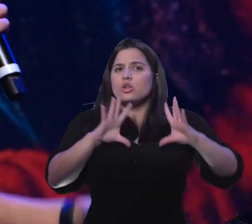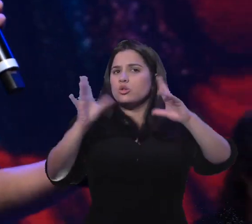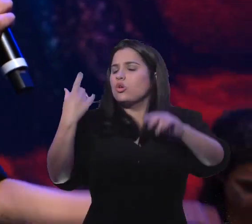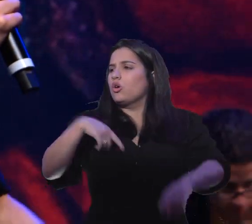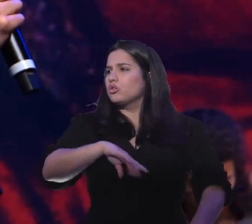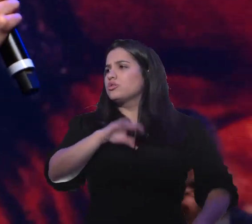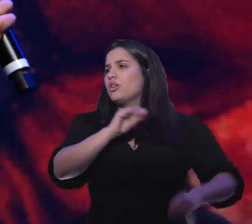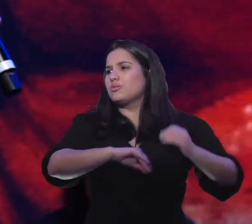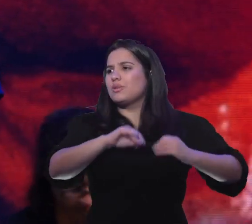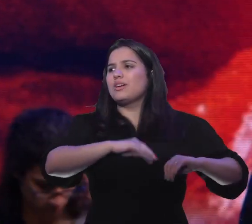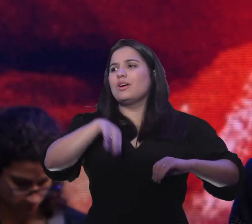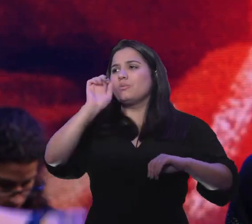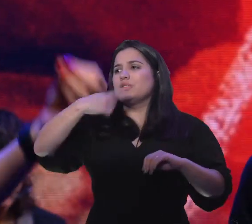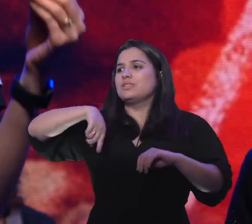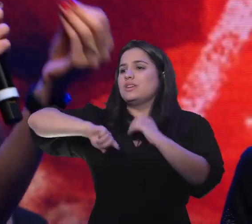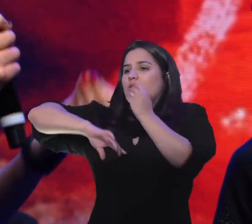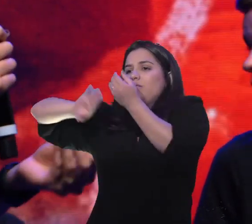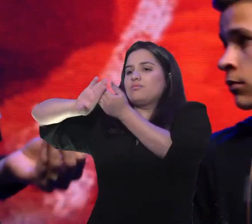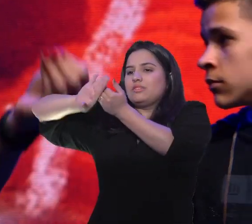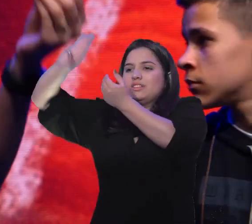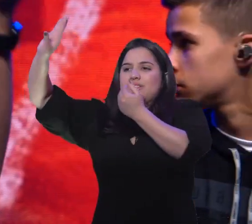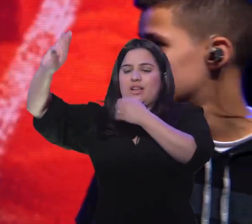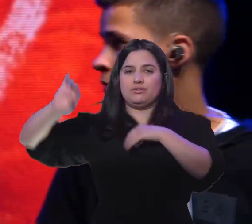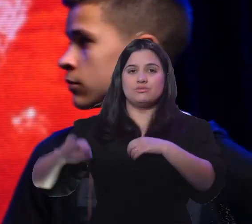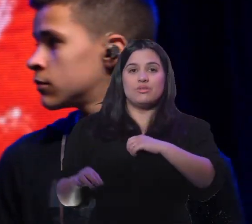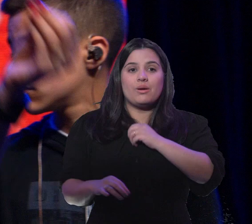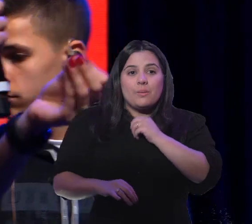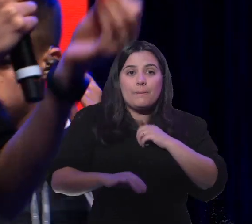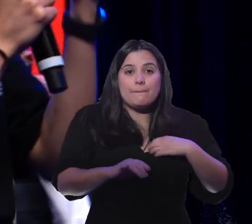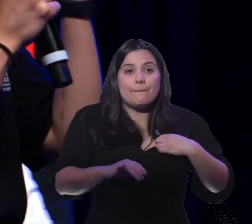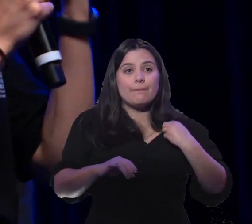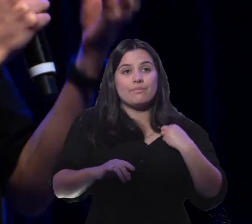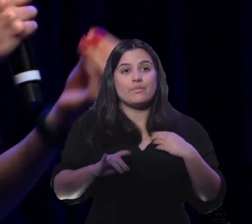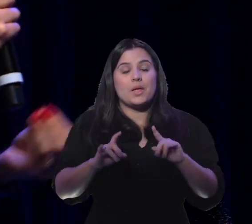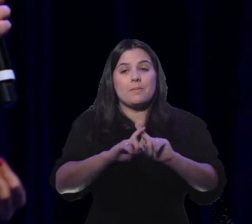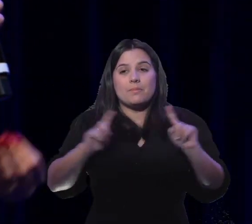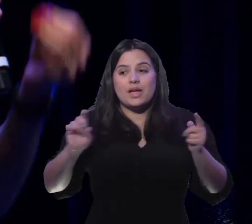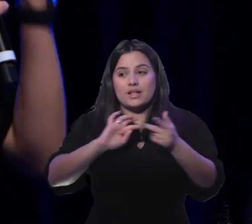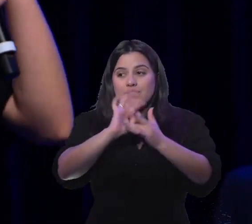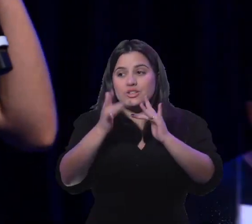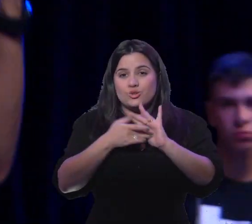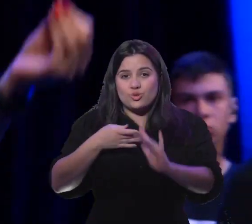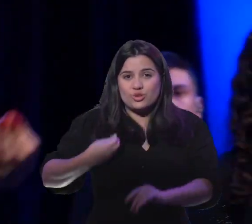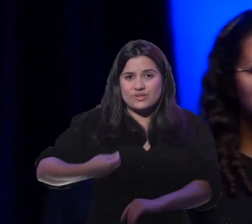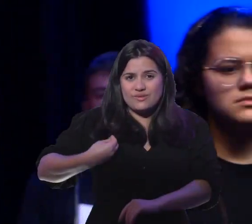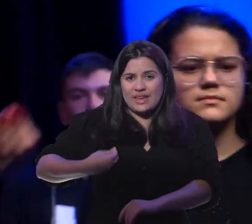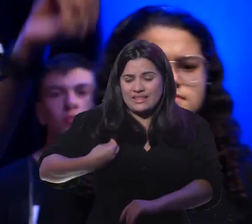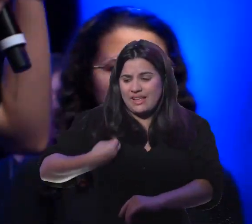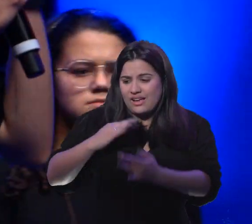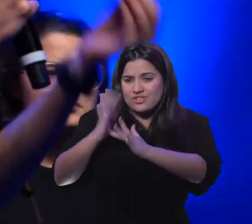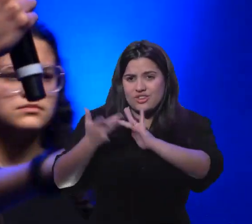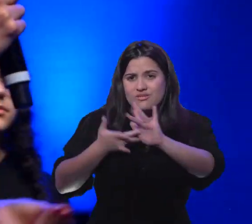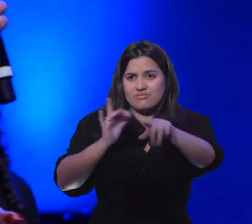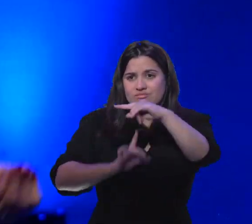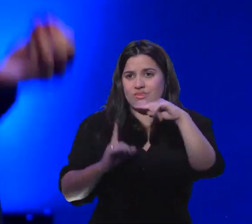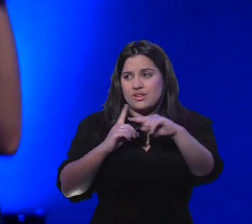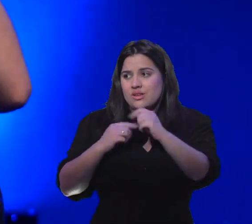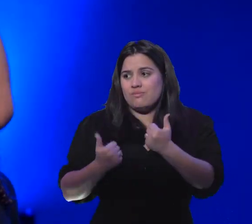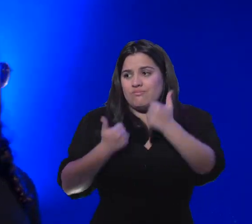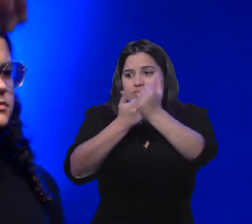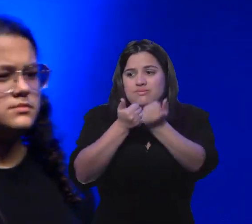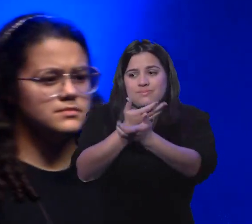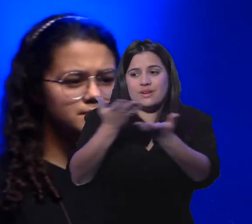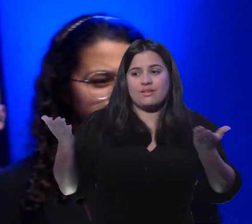fomos afastados do Senhor, mas Jesus entregou a vida dele numa cruz para te salvar, para conquistar o seu coração,